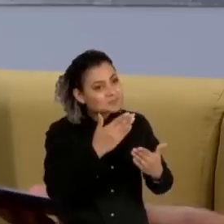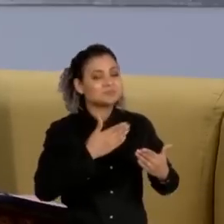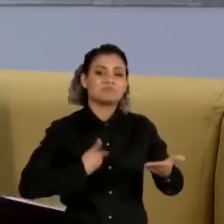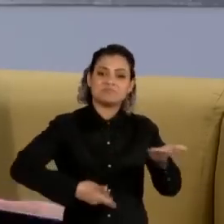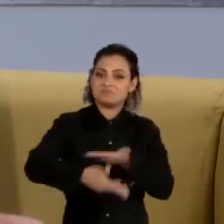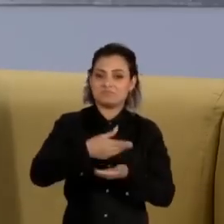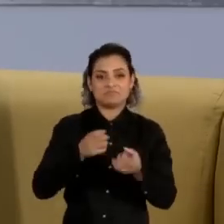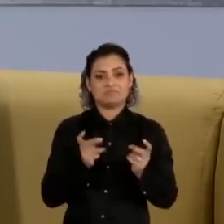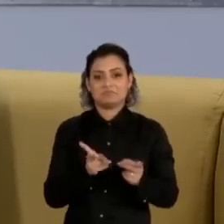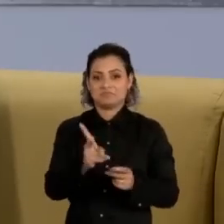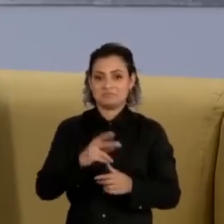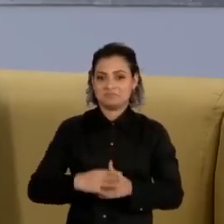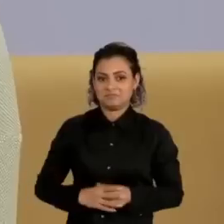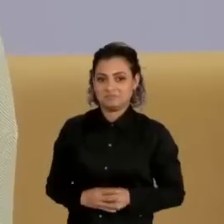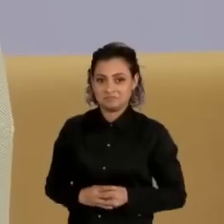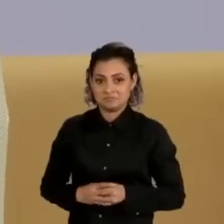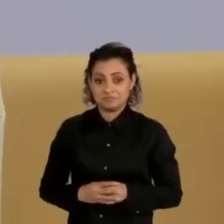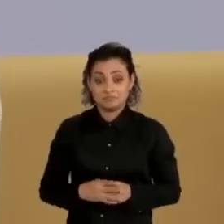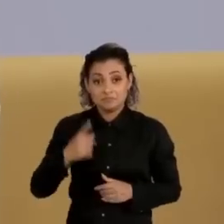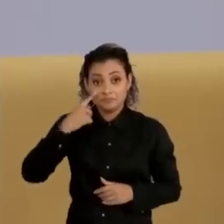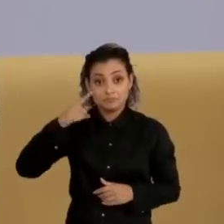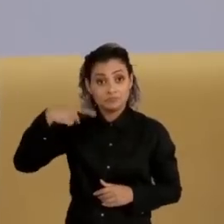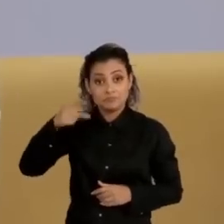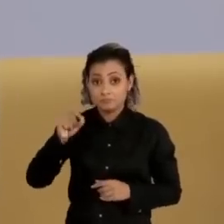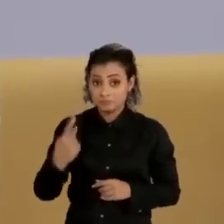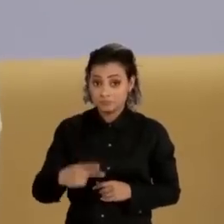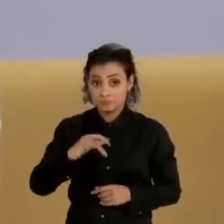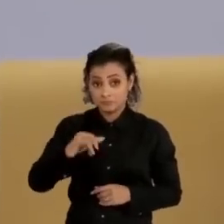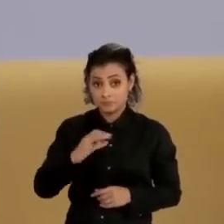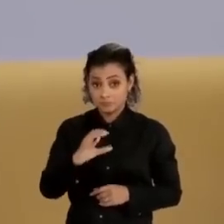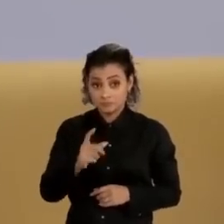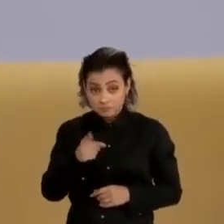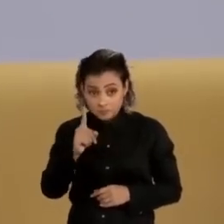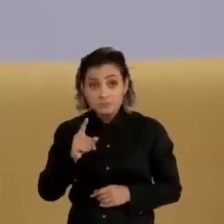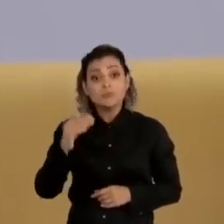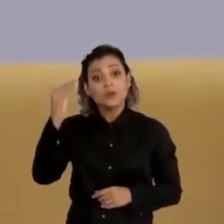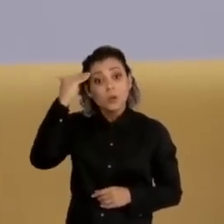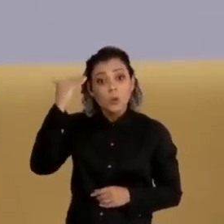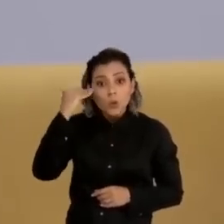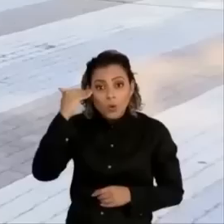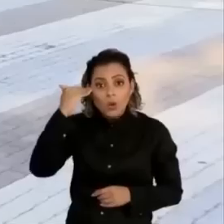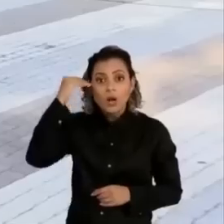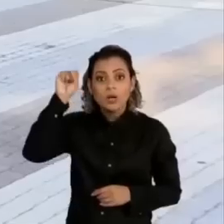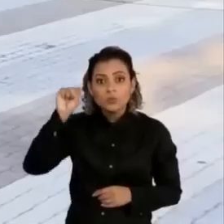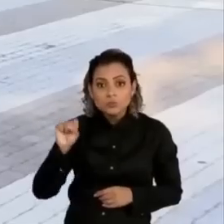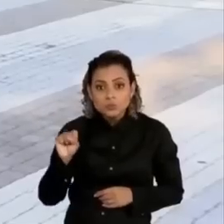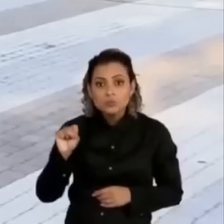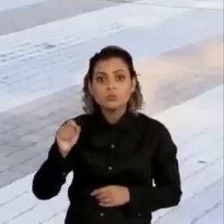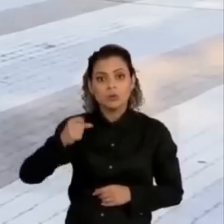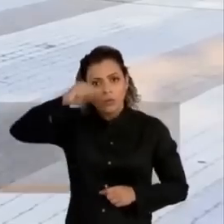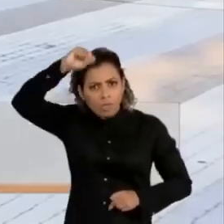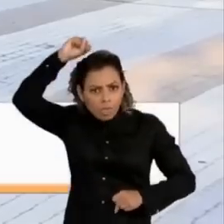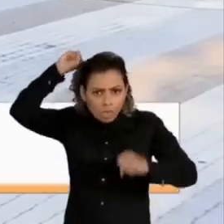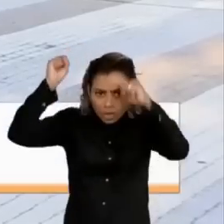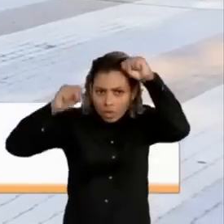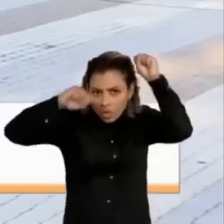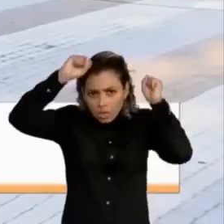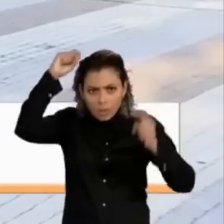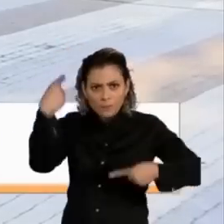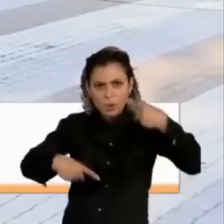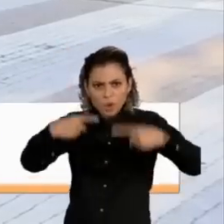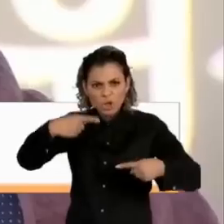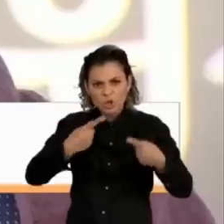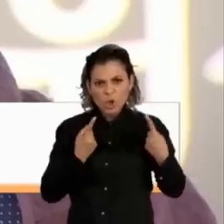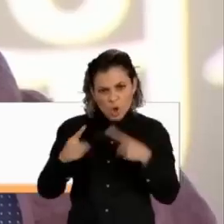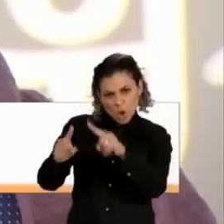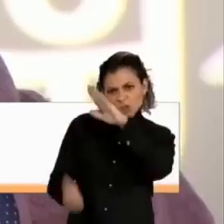disposição. Obrigada. E daqui a pouco aqui no JC1, na Coreia do Sul, políticos raspam a cabeça em protesto